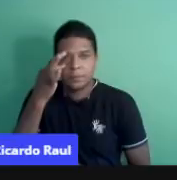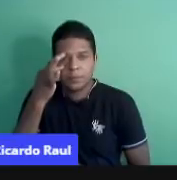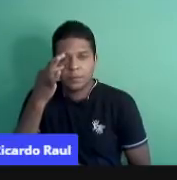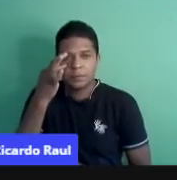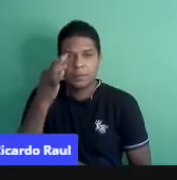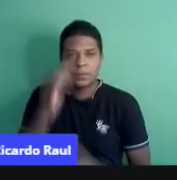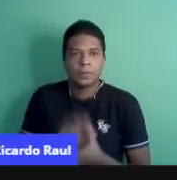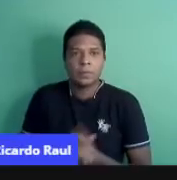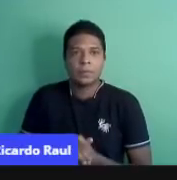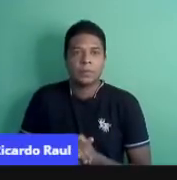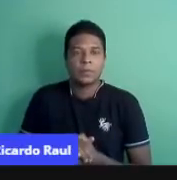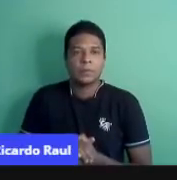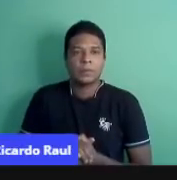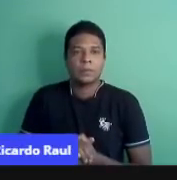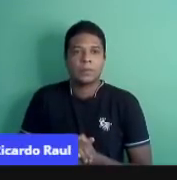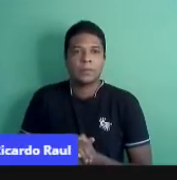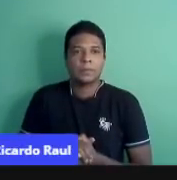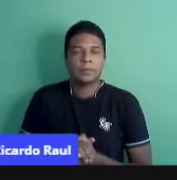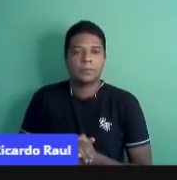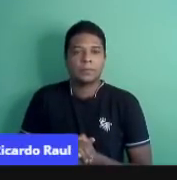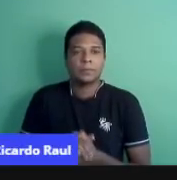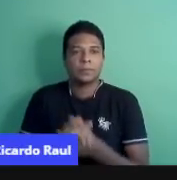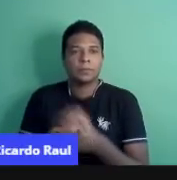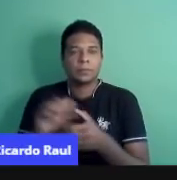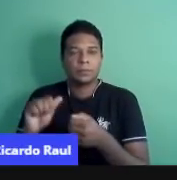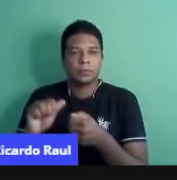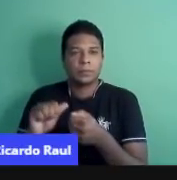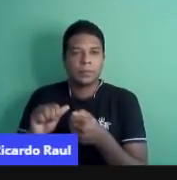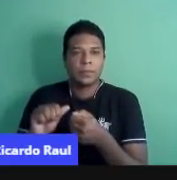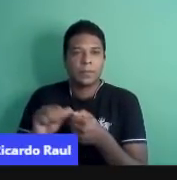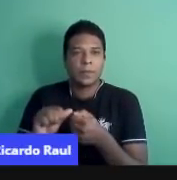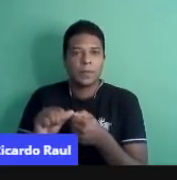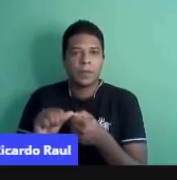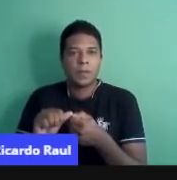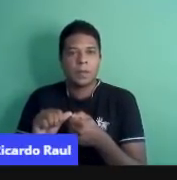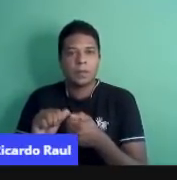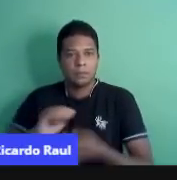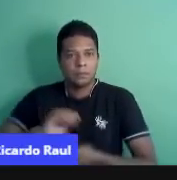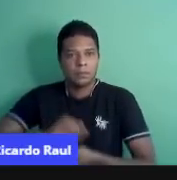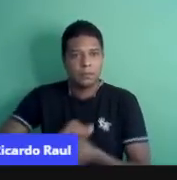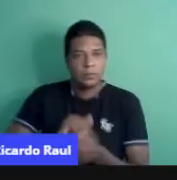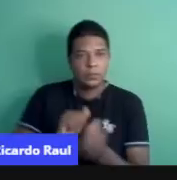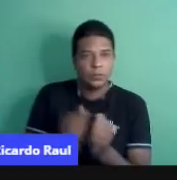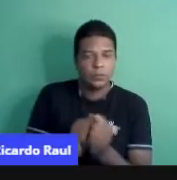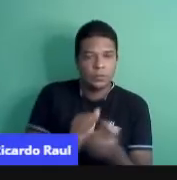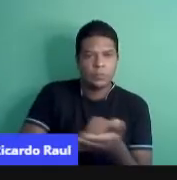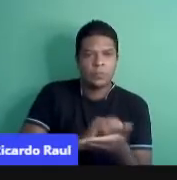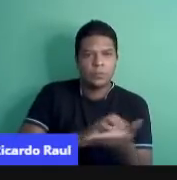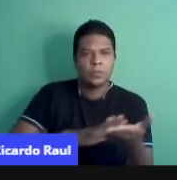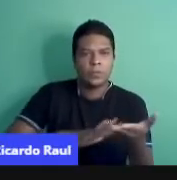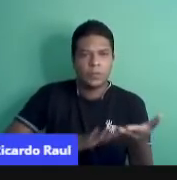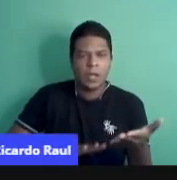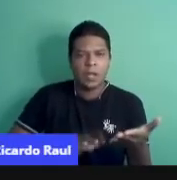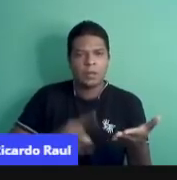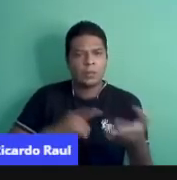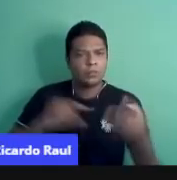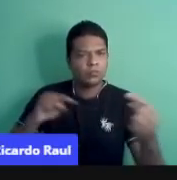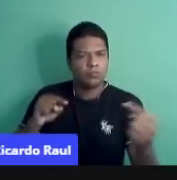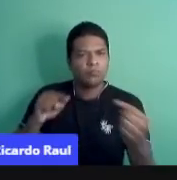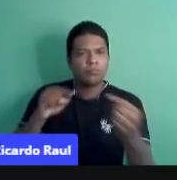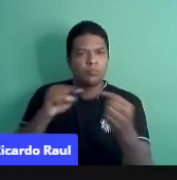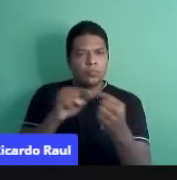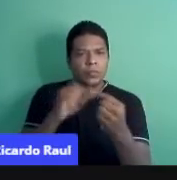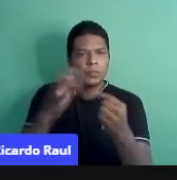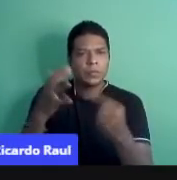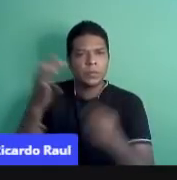quando nós fazemos a proposição de uma atividade, nós temos o objetivo que nós queremos